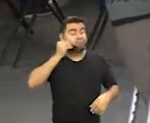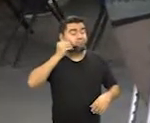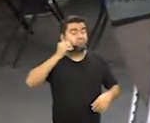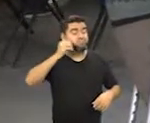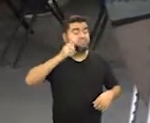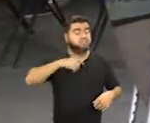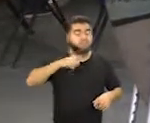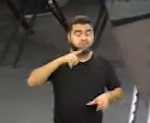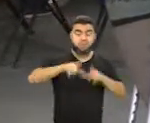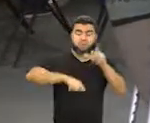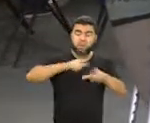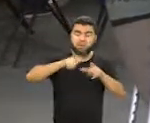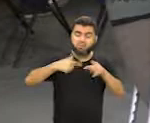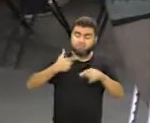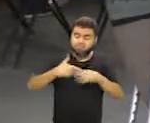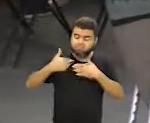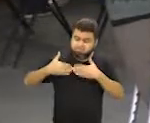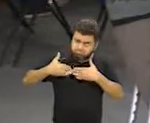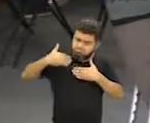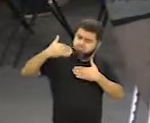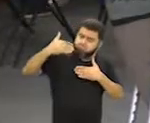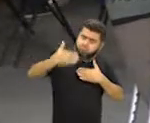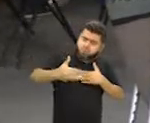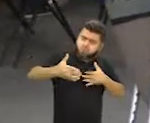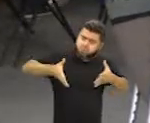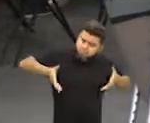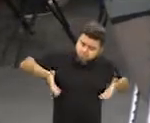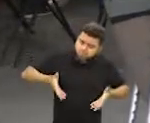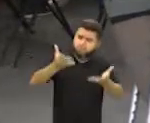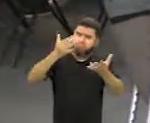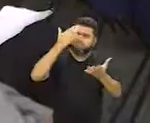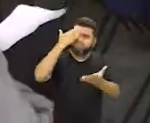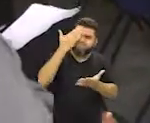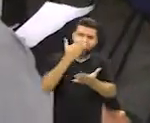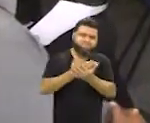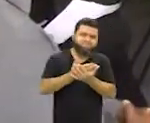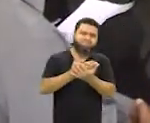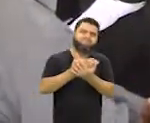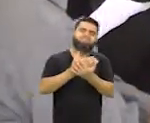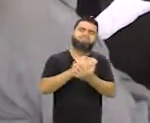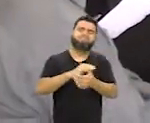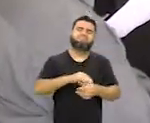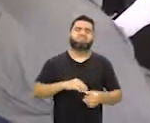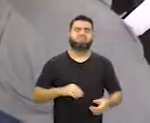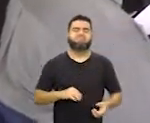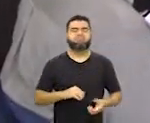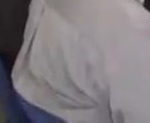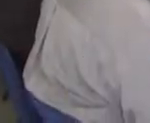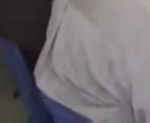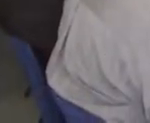estar levando o nosso trabalho à frente agora com mais confiança.